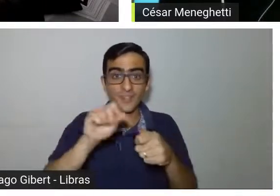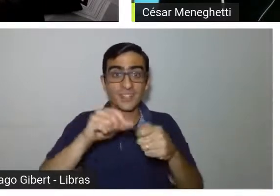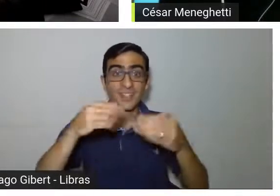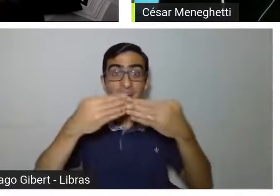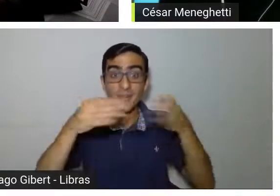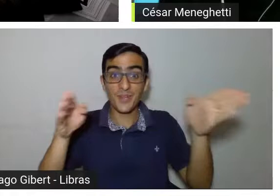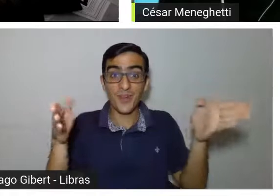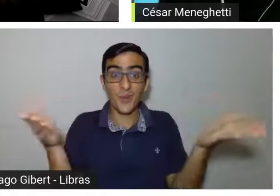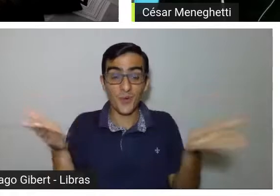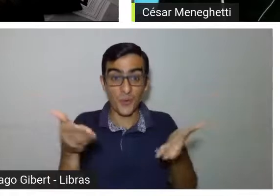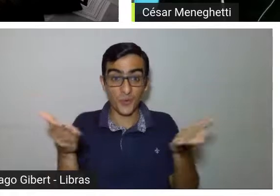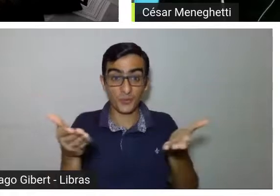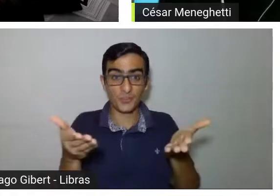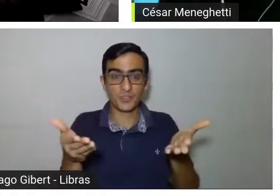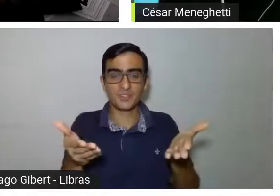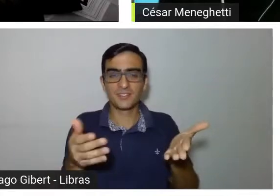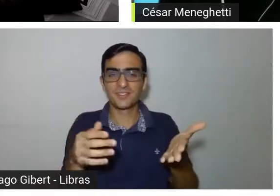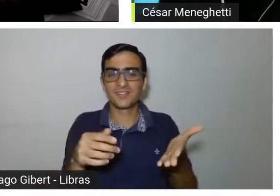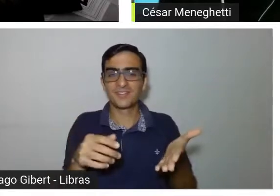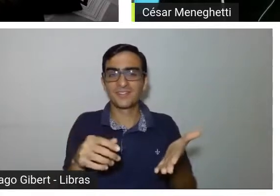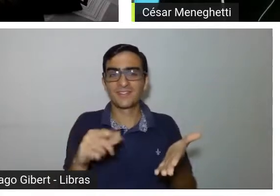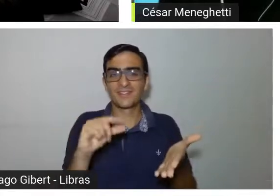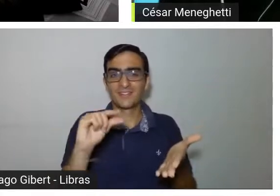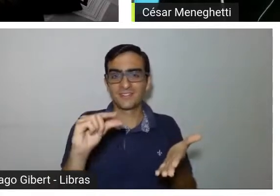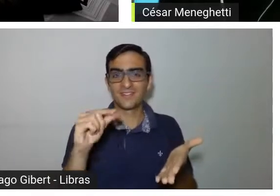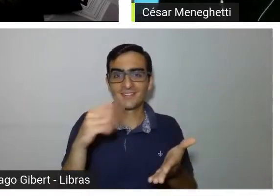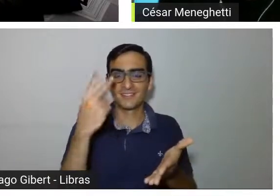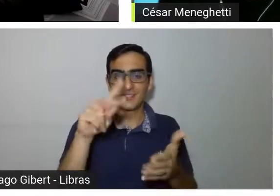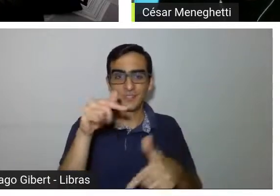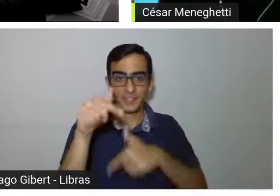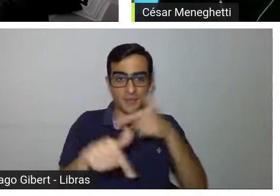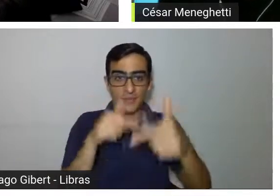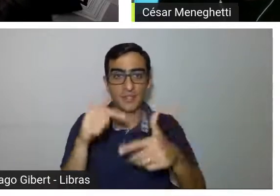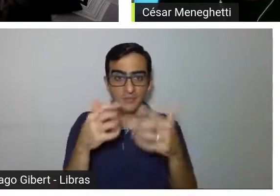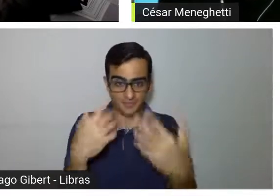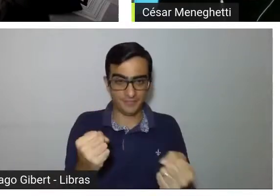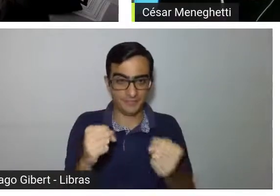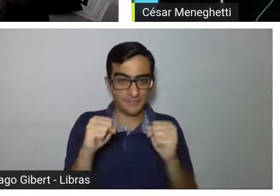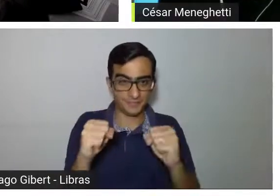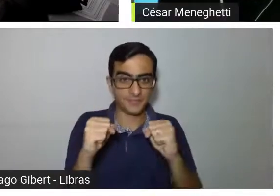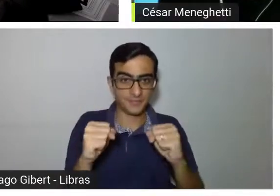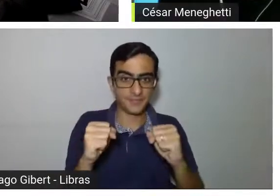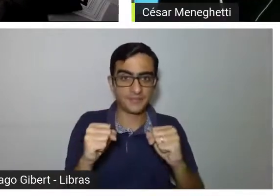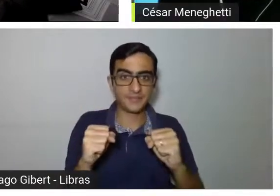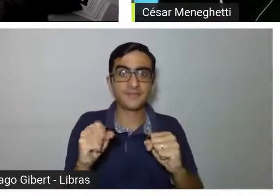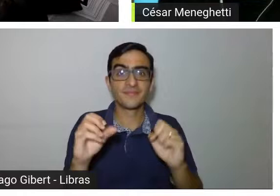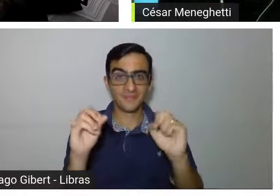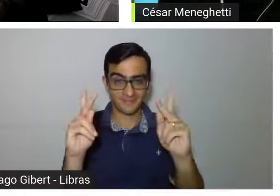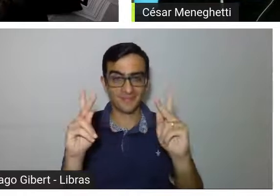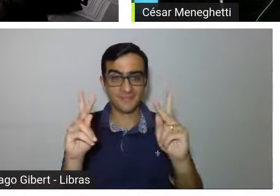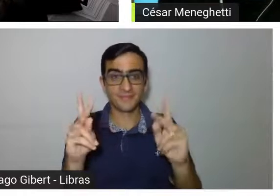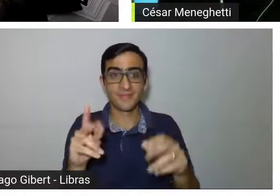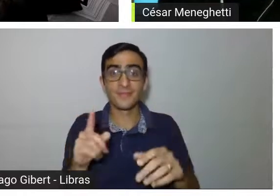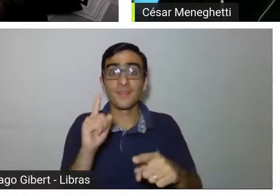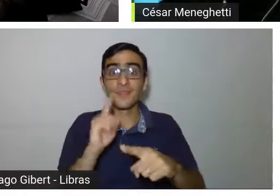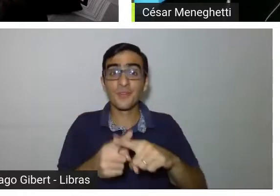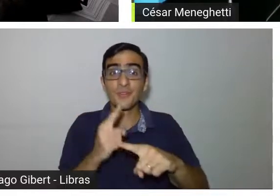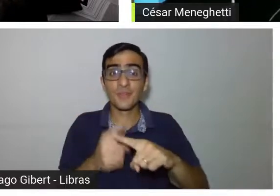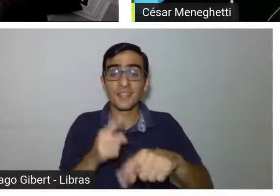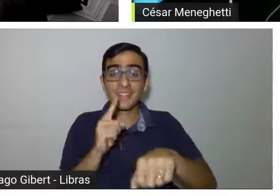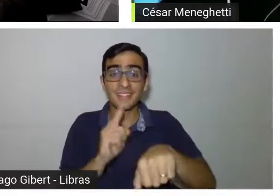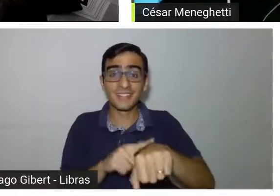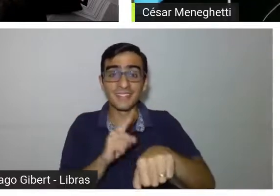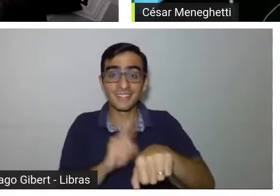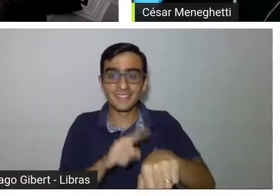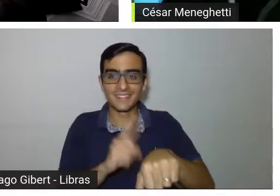tudo desse do mais atual do seu trabalho, tudo bem? Tudo bem, porque a gente está com o tempo. A gente está com uma